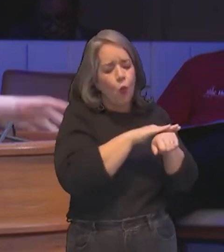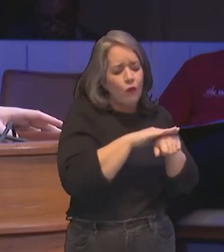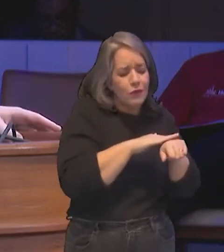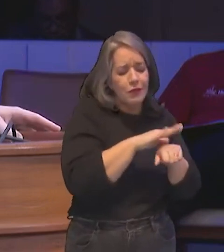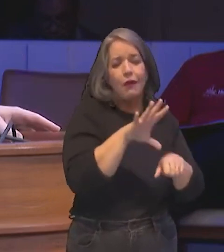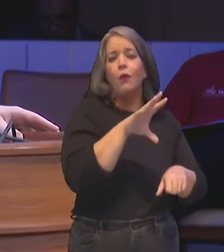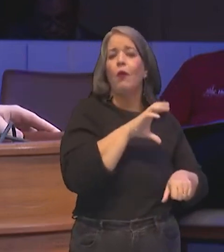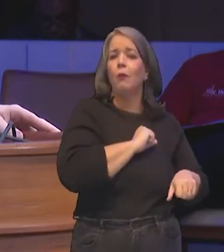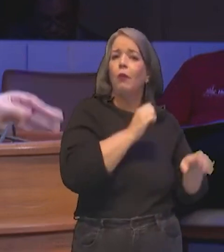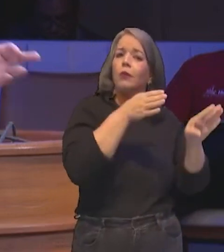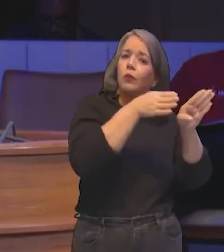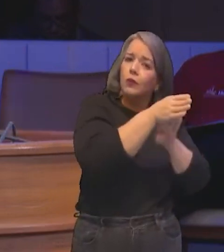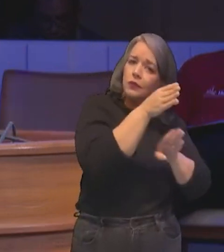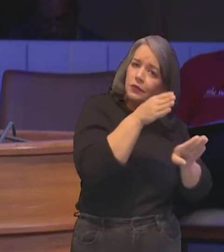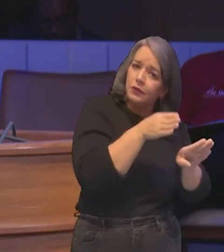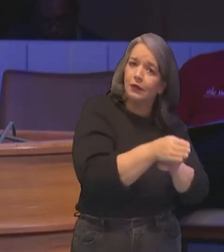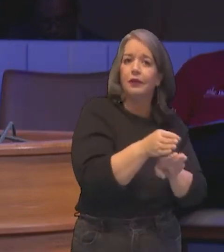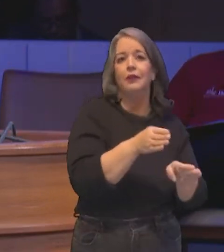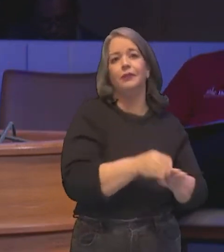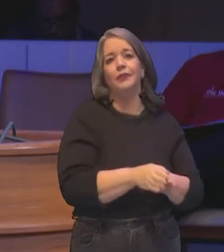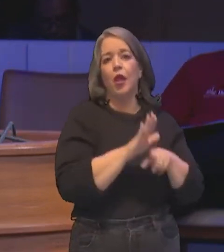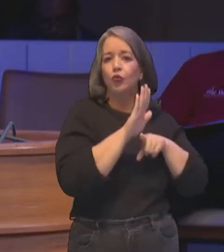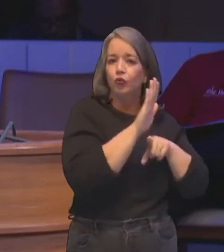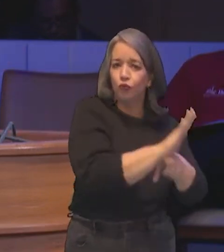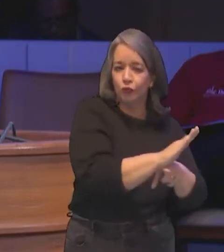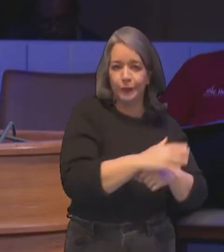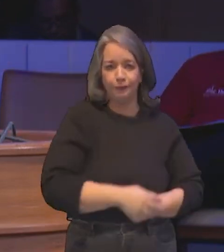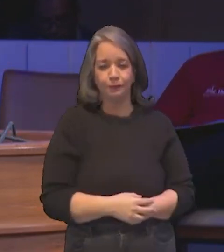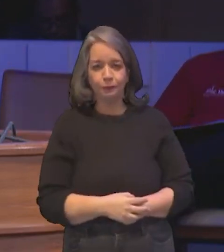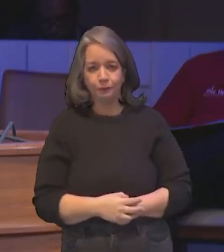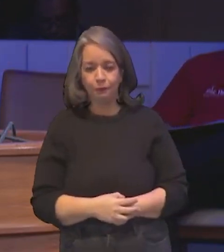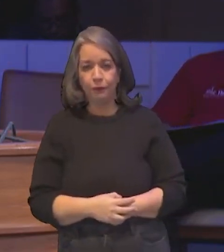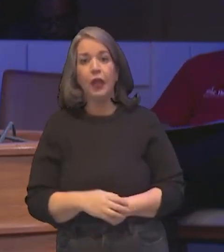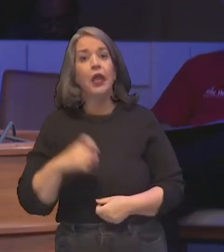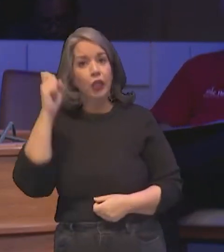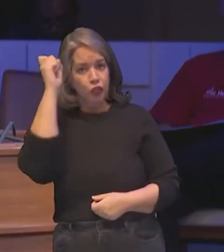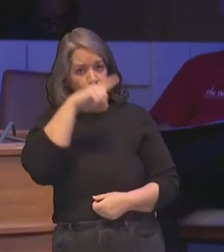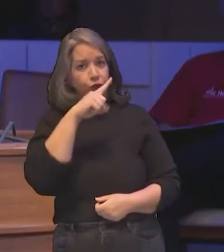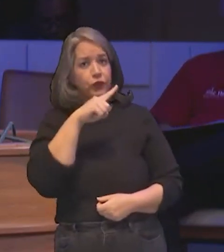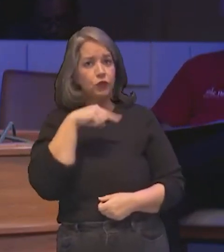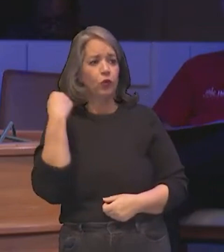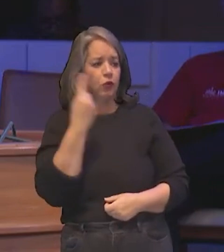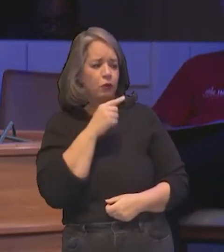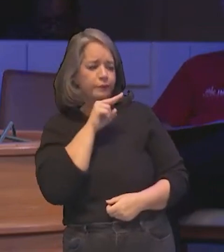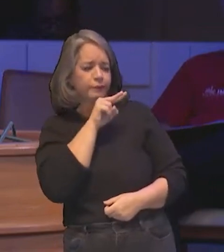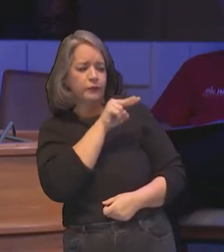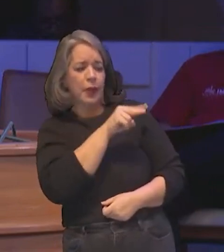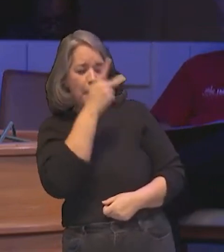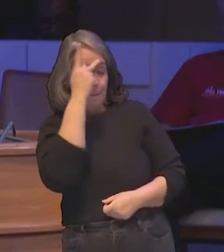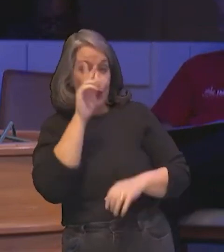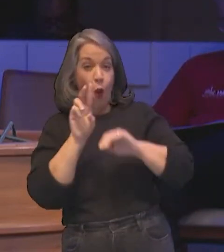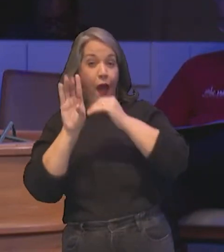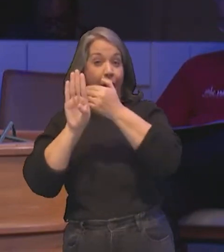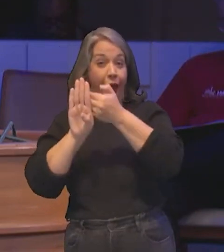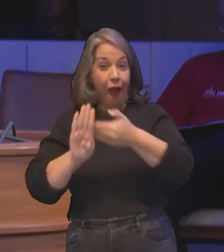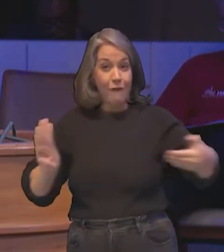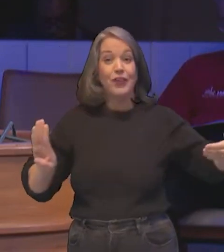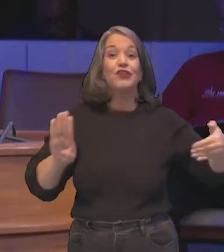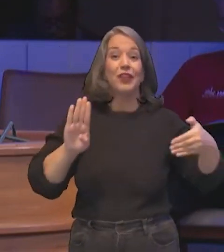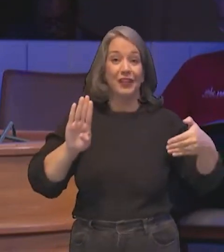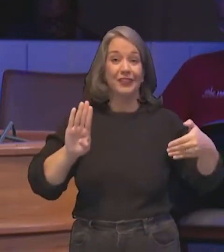Como é difícil, às vezes, olharmos para aquela pessoa que se afastou da igreja e que não volta